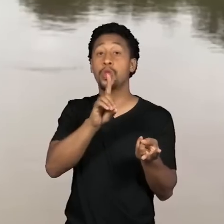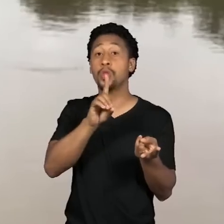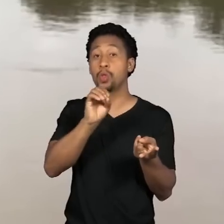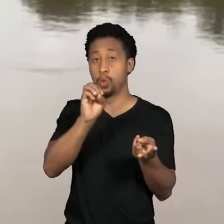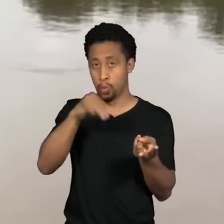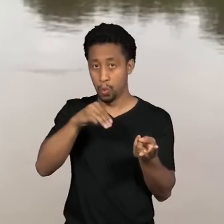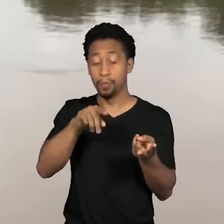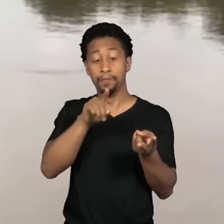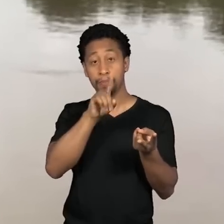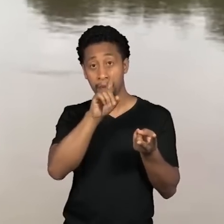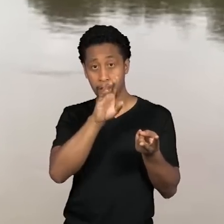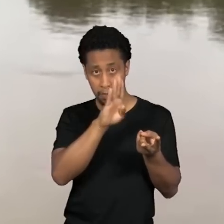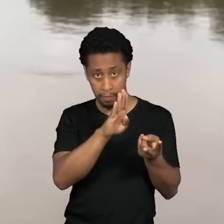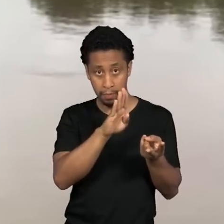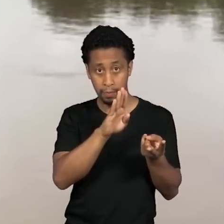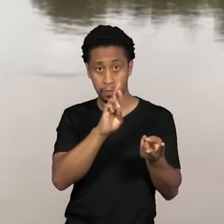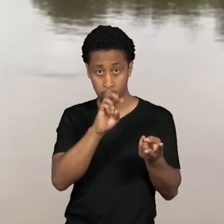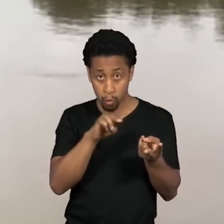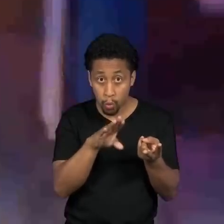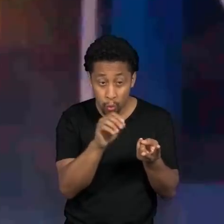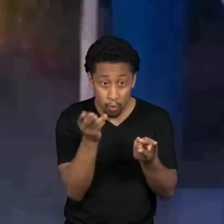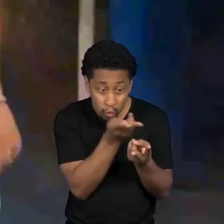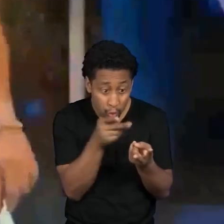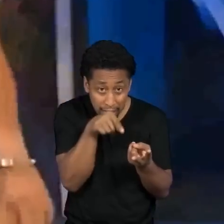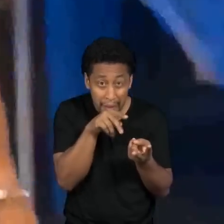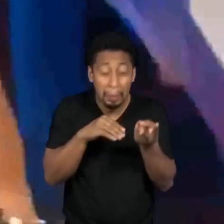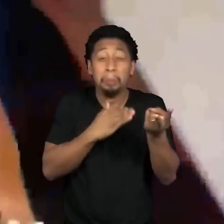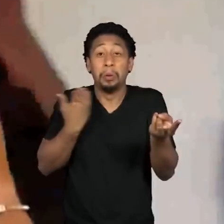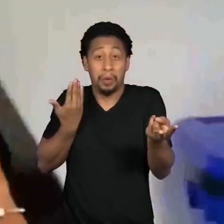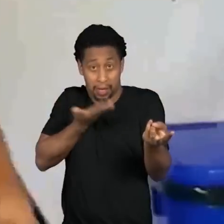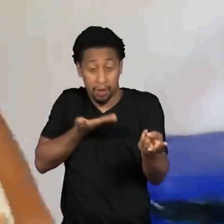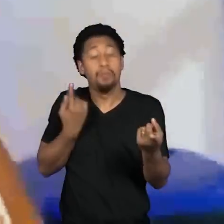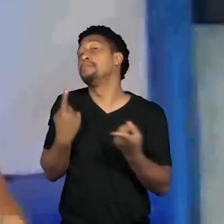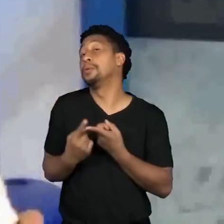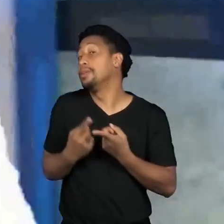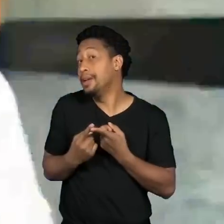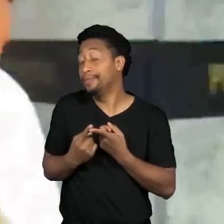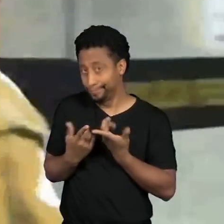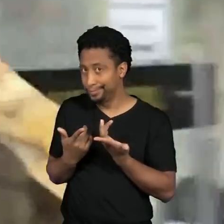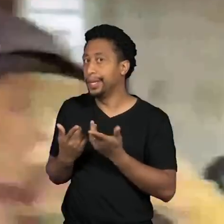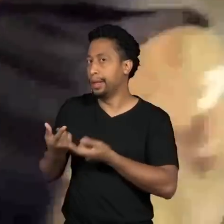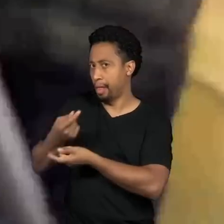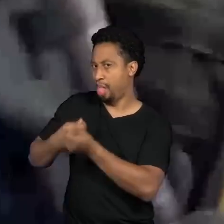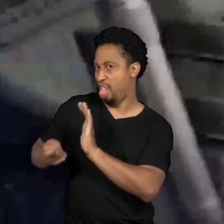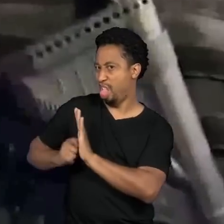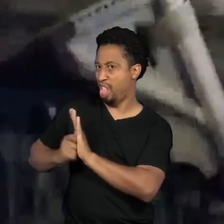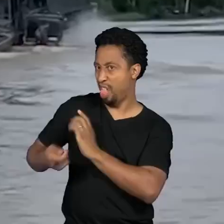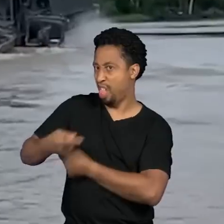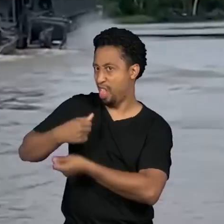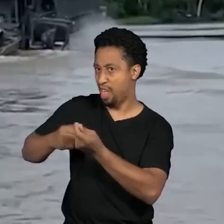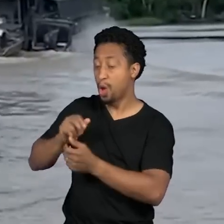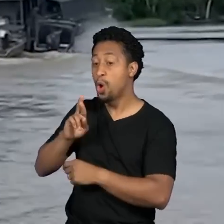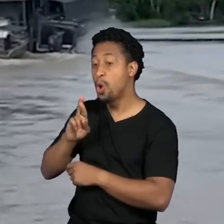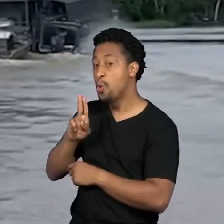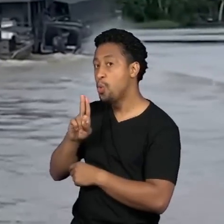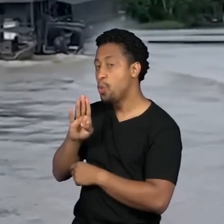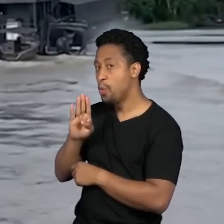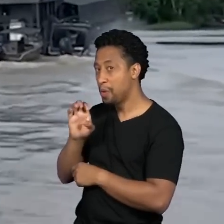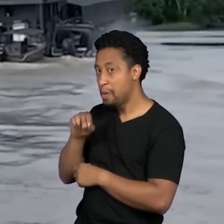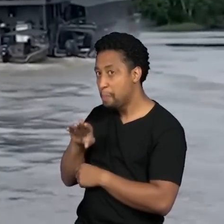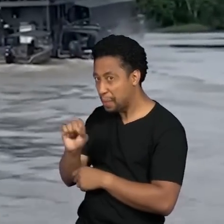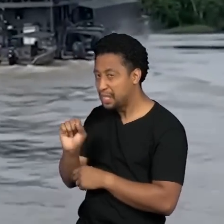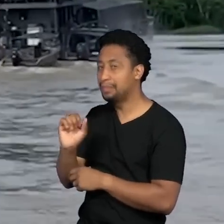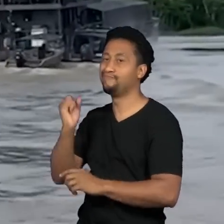britânico Dom Phillips foram encomendados pelo traficante Rubem Dario Silva Vilar, conhecido como